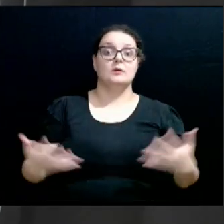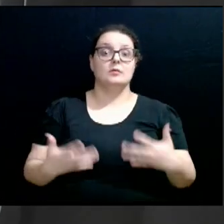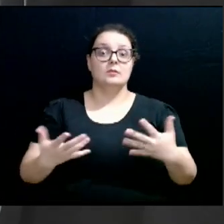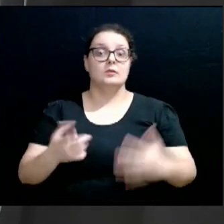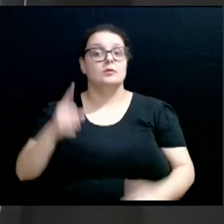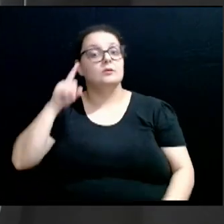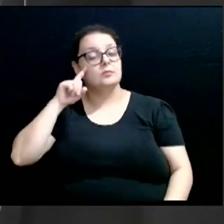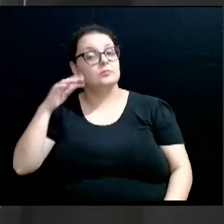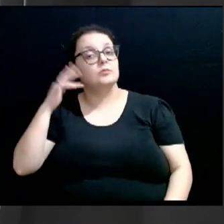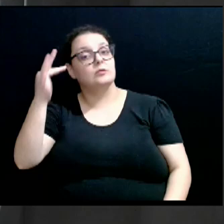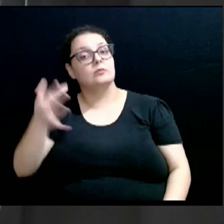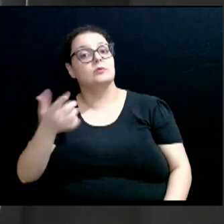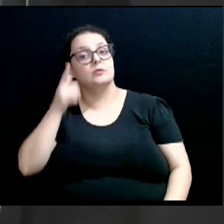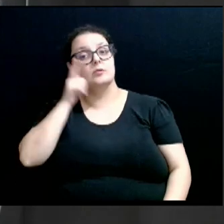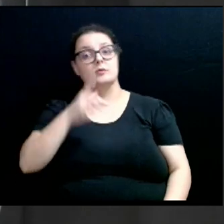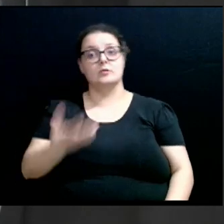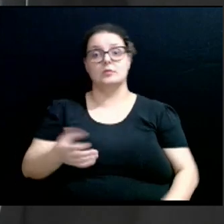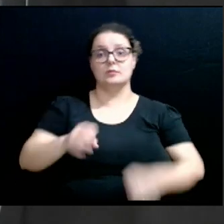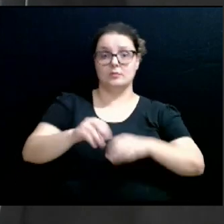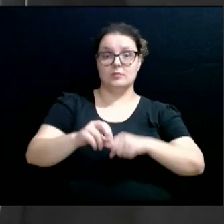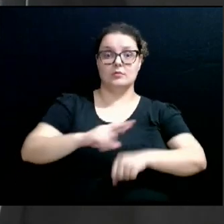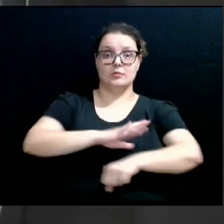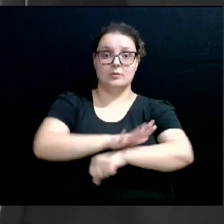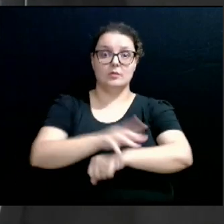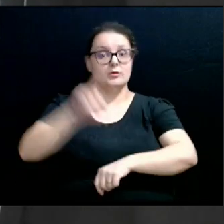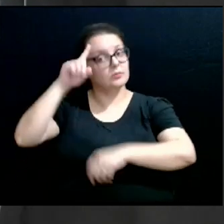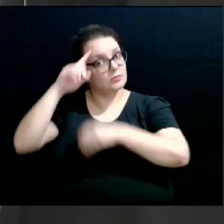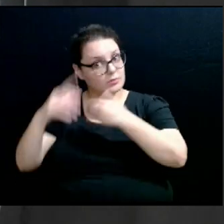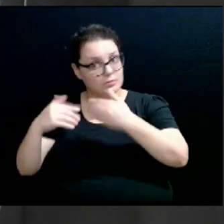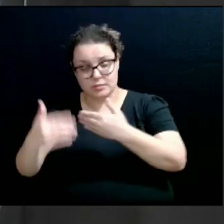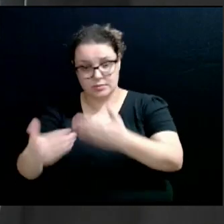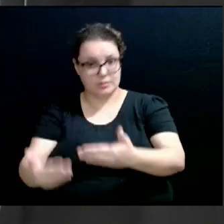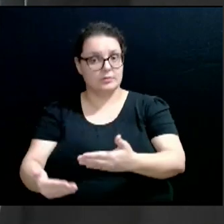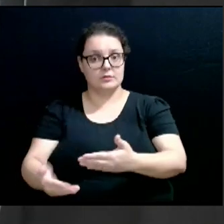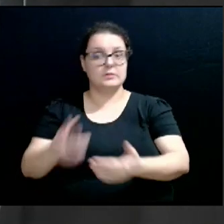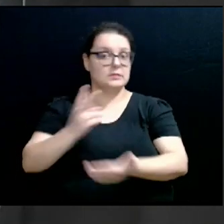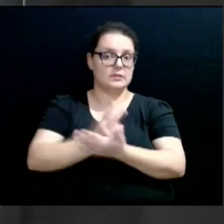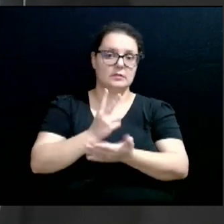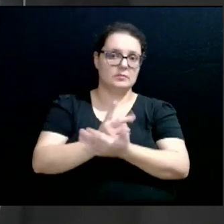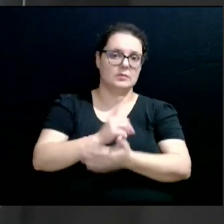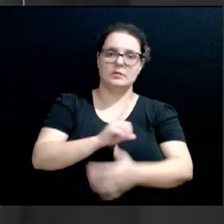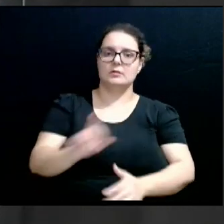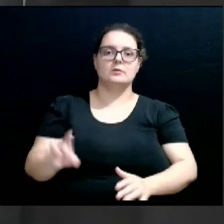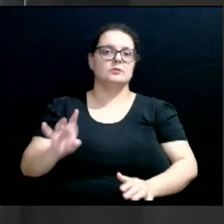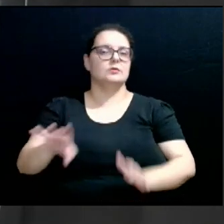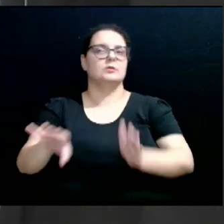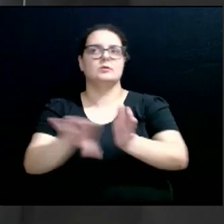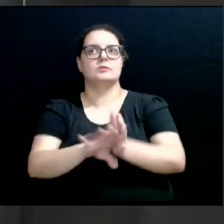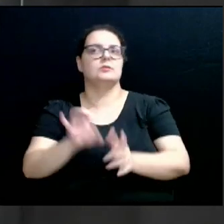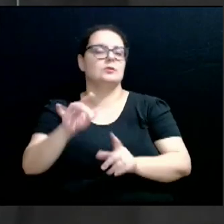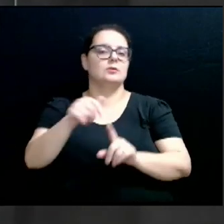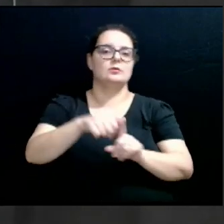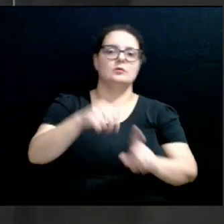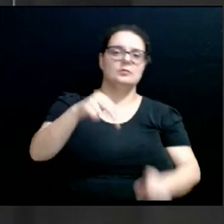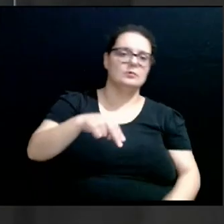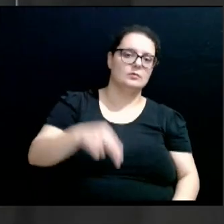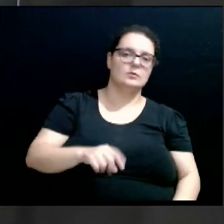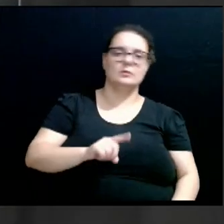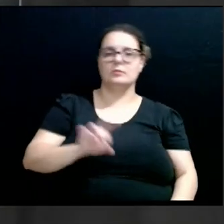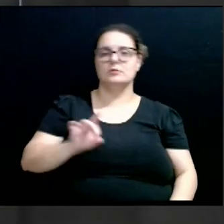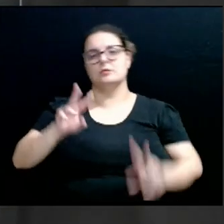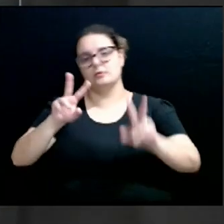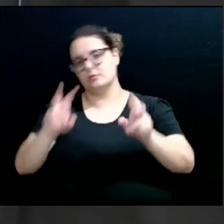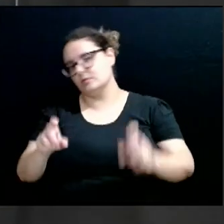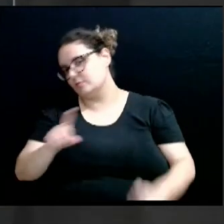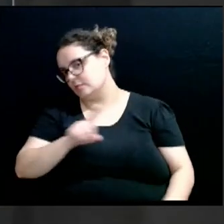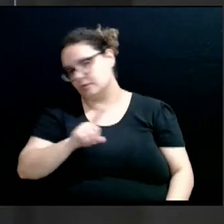ter uma educação antirracista cotidiana, né? Que ela não venha só em novembro, que não seja só um tema, porque não é um tema, né?